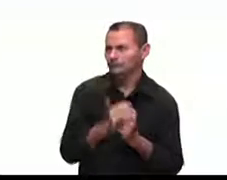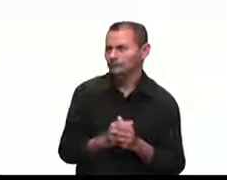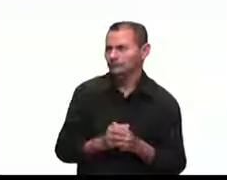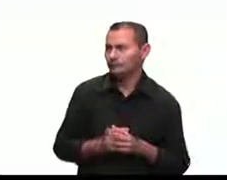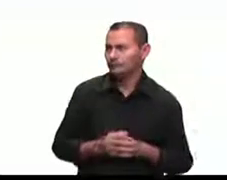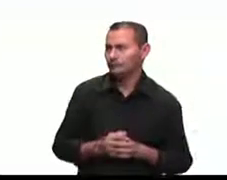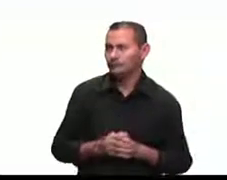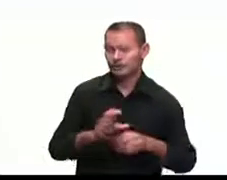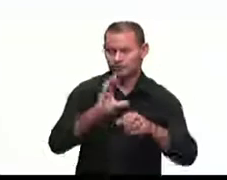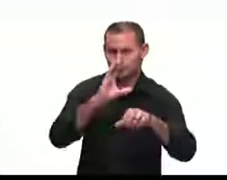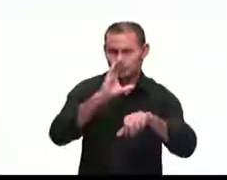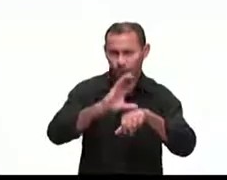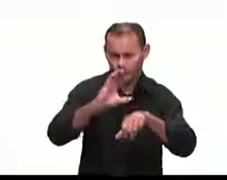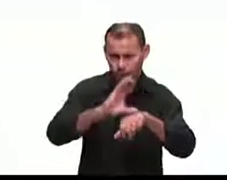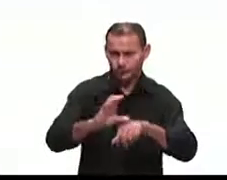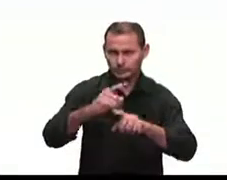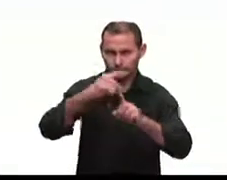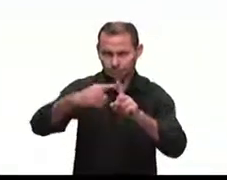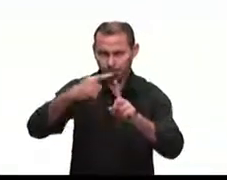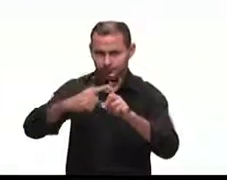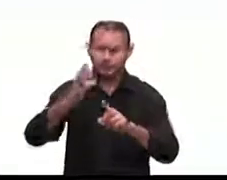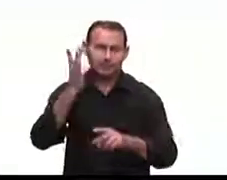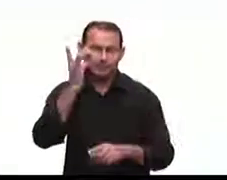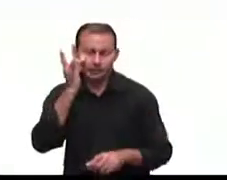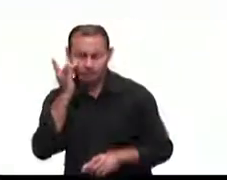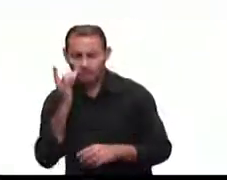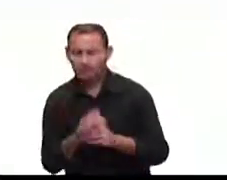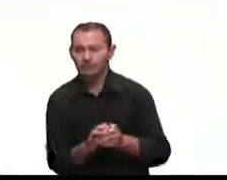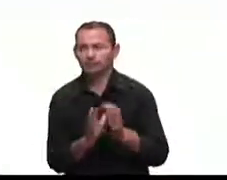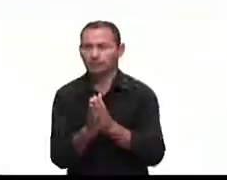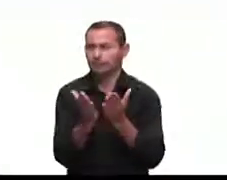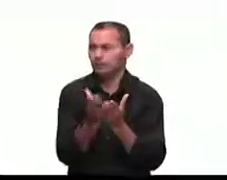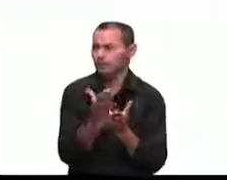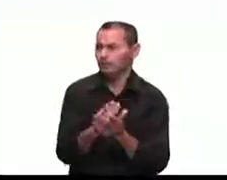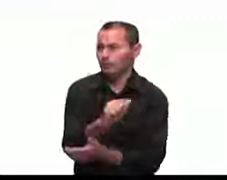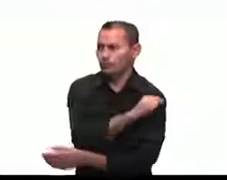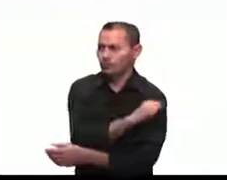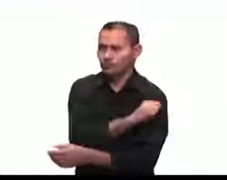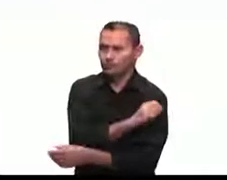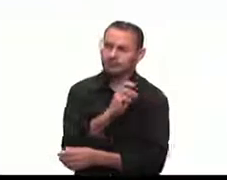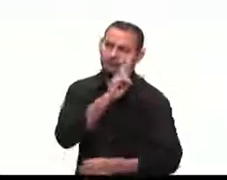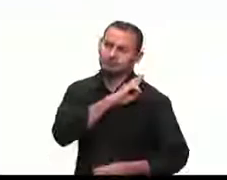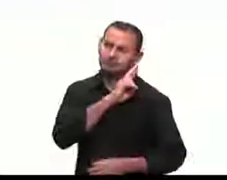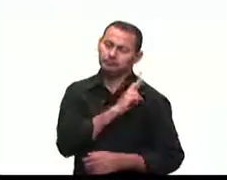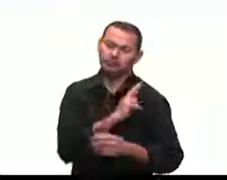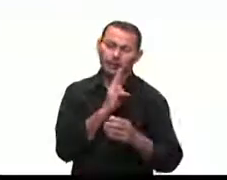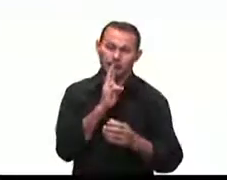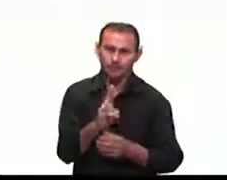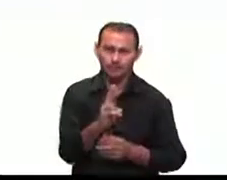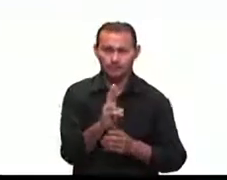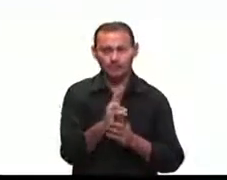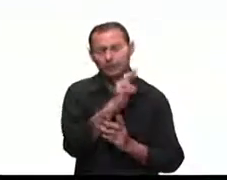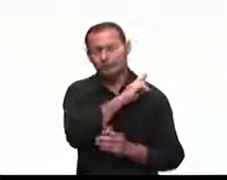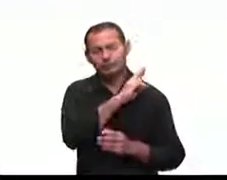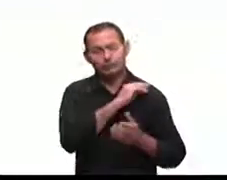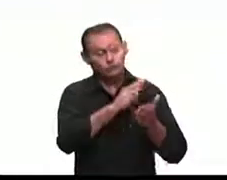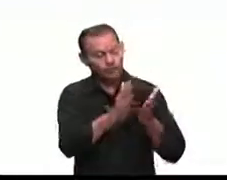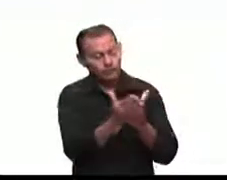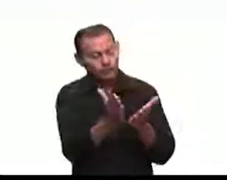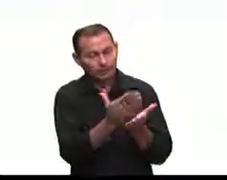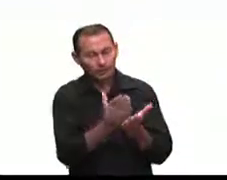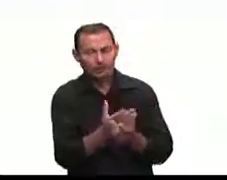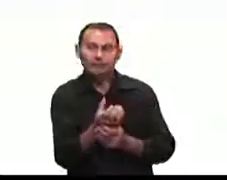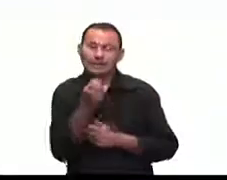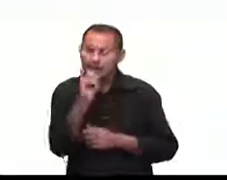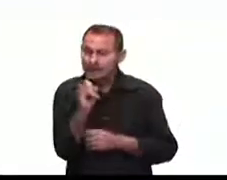É um curso semipresencial com livros. O aluno fica encarregado da resolução dos livros e caso